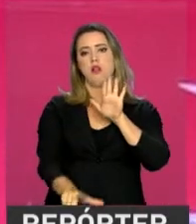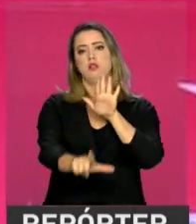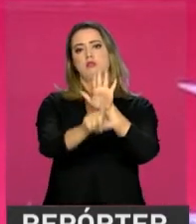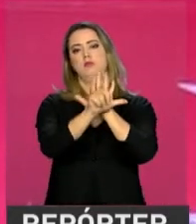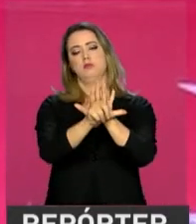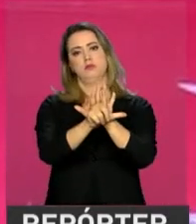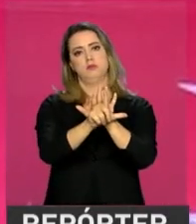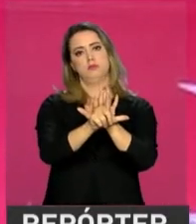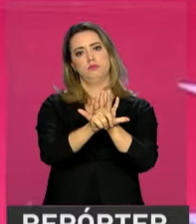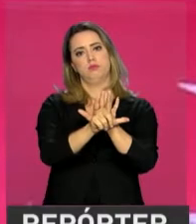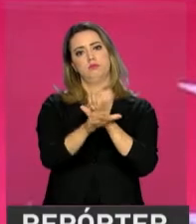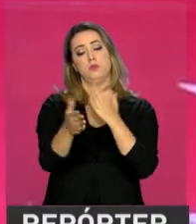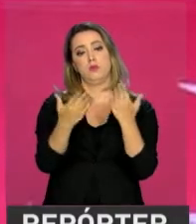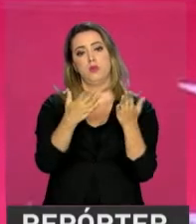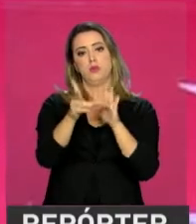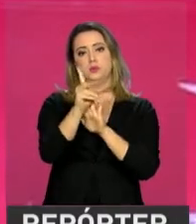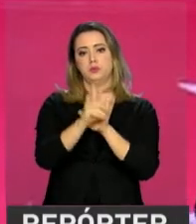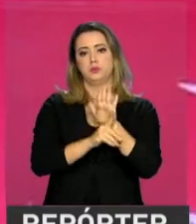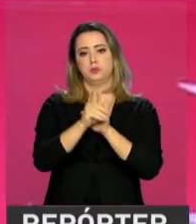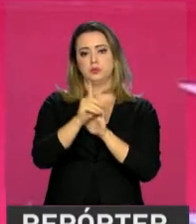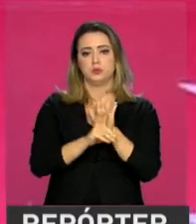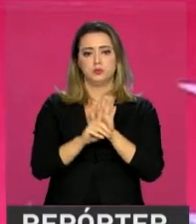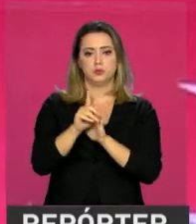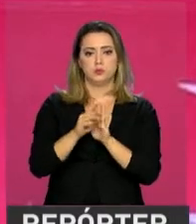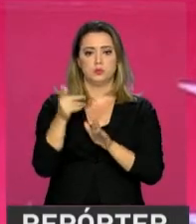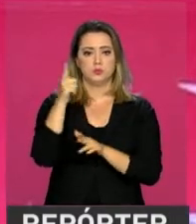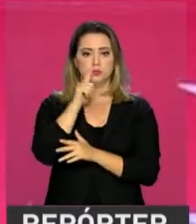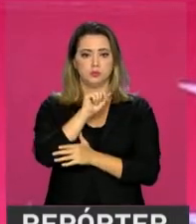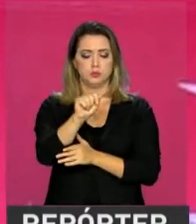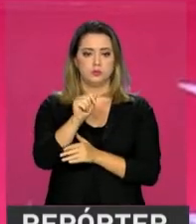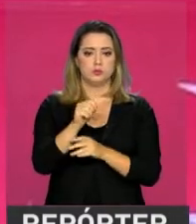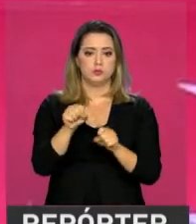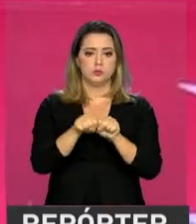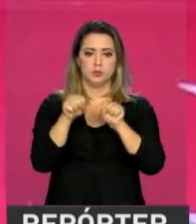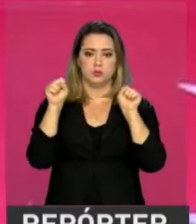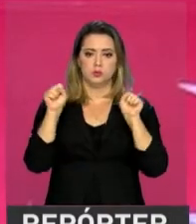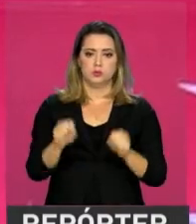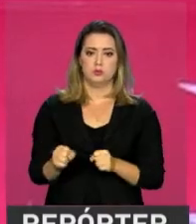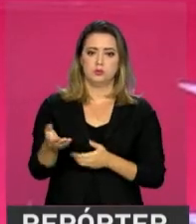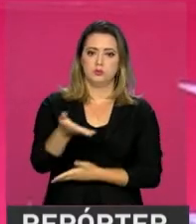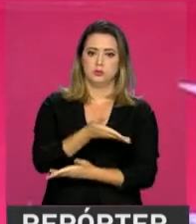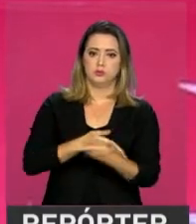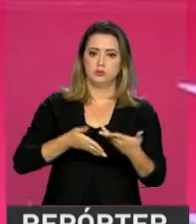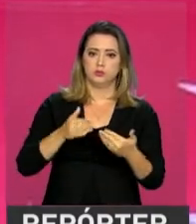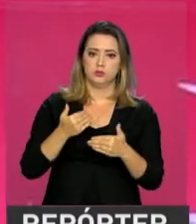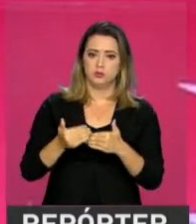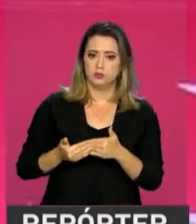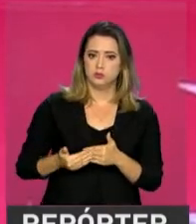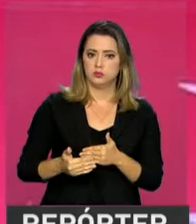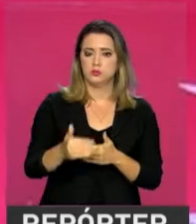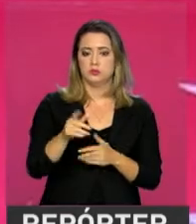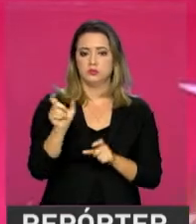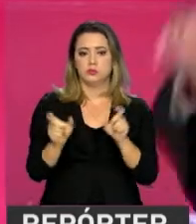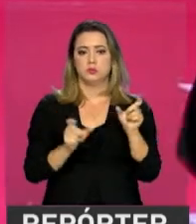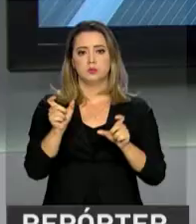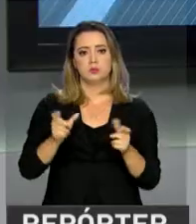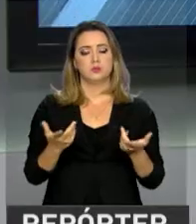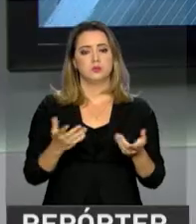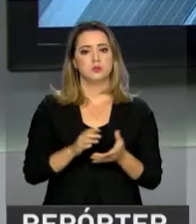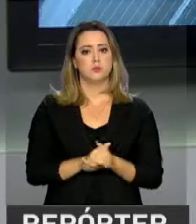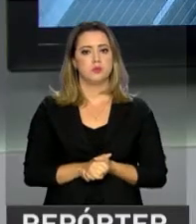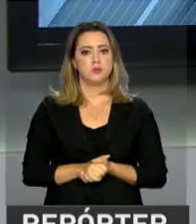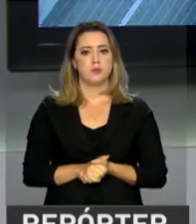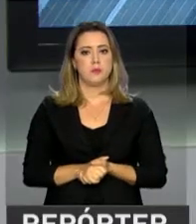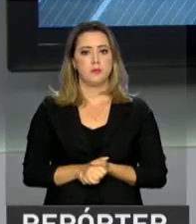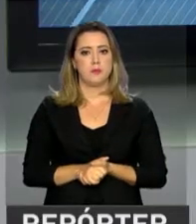aos direitos é caminho para chegar a um sistema negocial que em seguida pela maioria pobre dos países